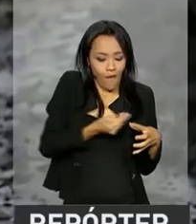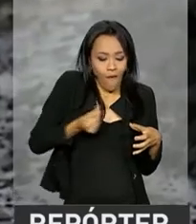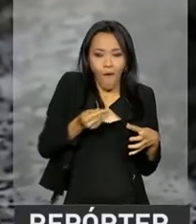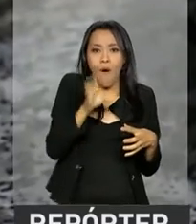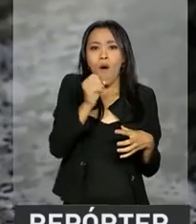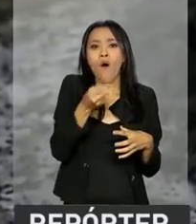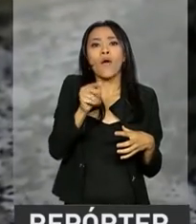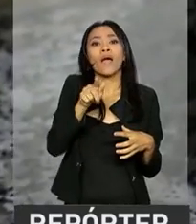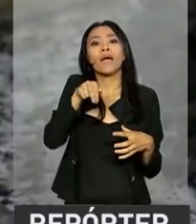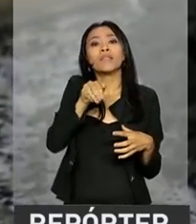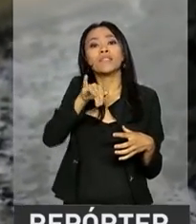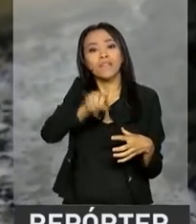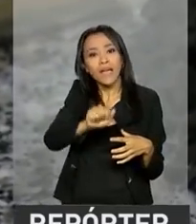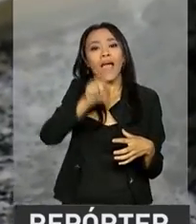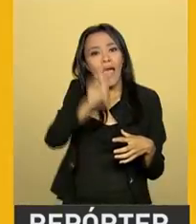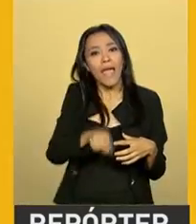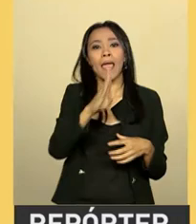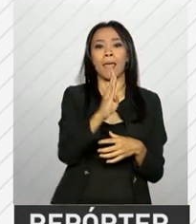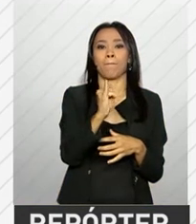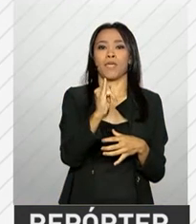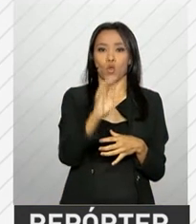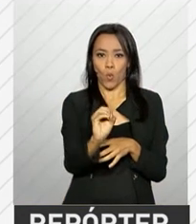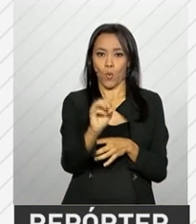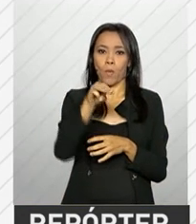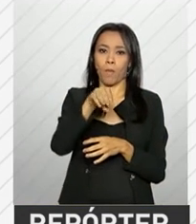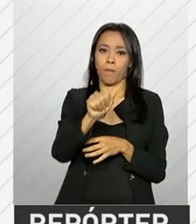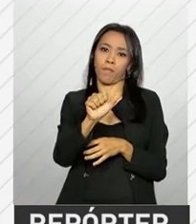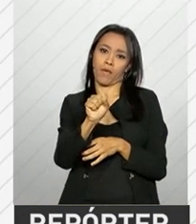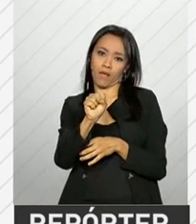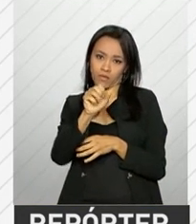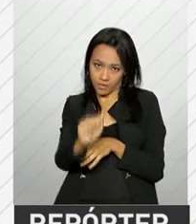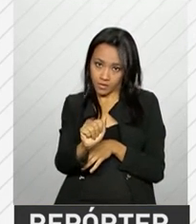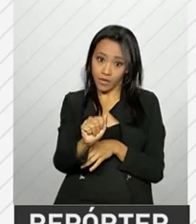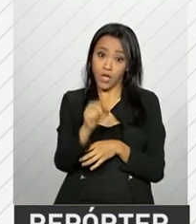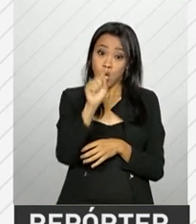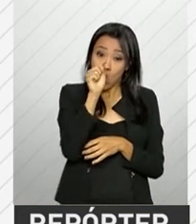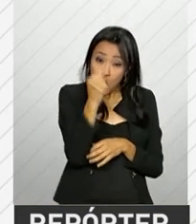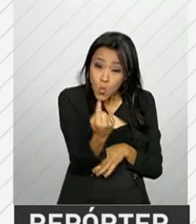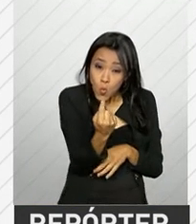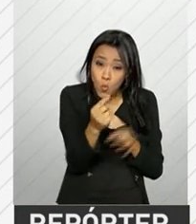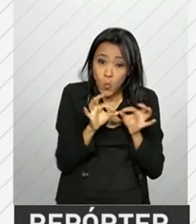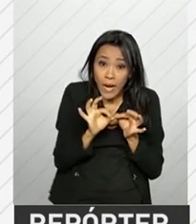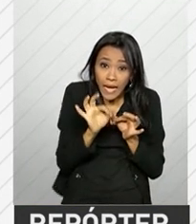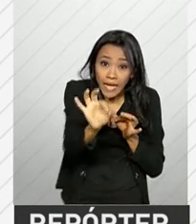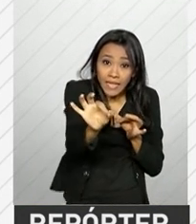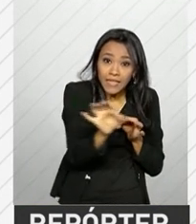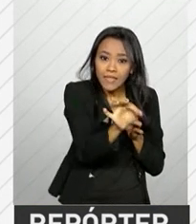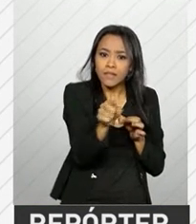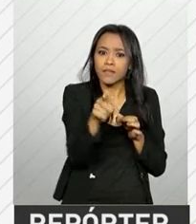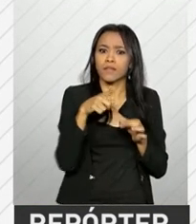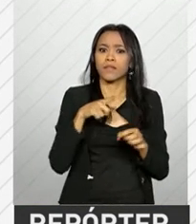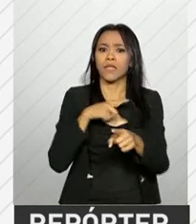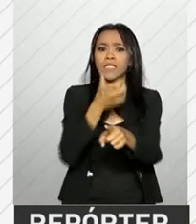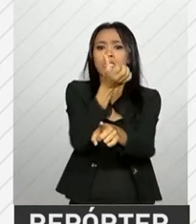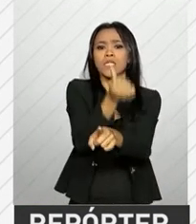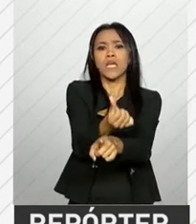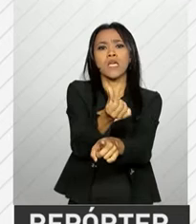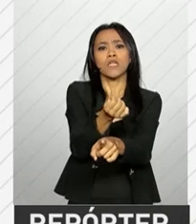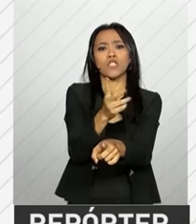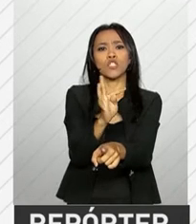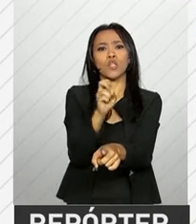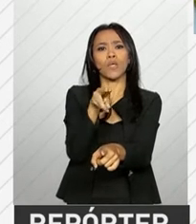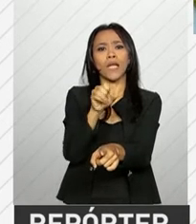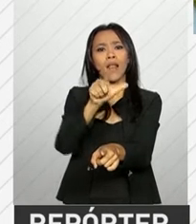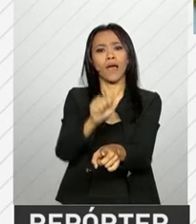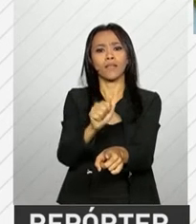orgânica, conhecida como biomassa. Para se ter uma ideia, um hectare de microalgas pode gerar até 6 toneladas